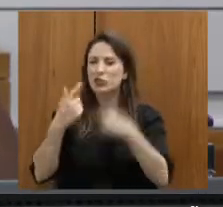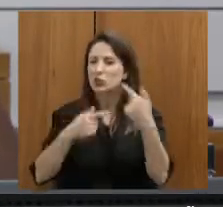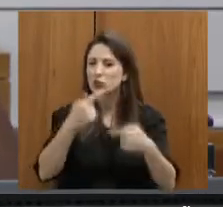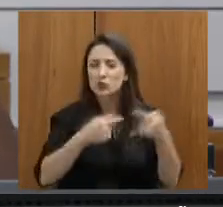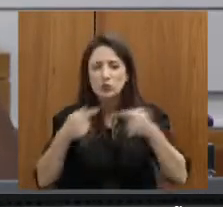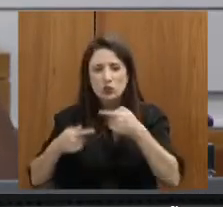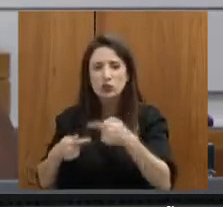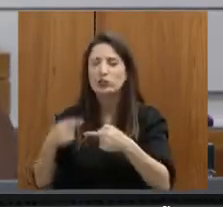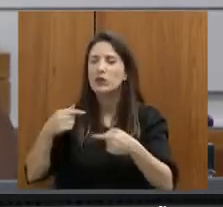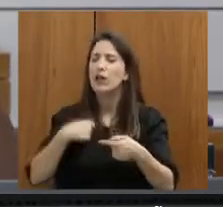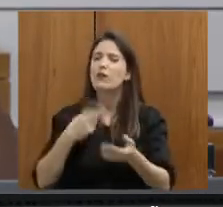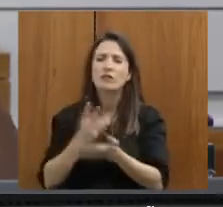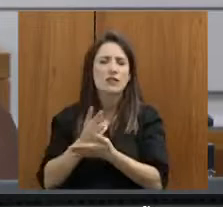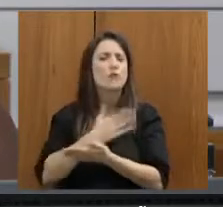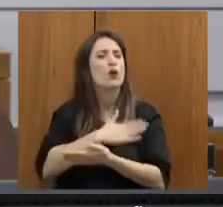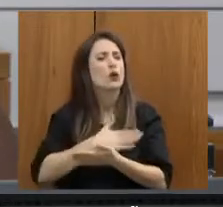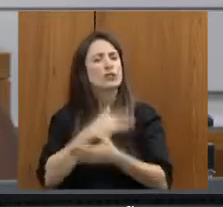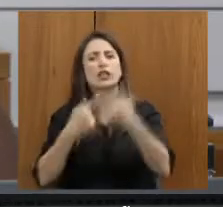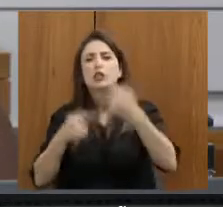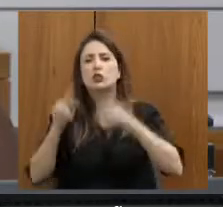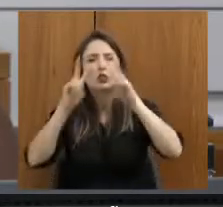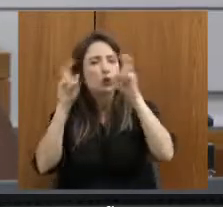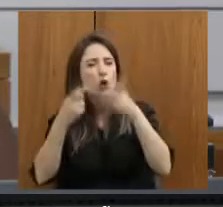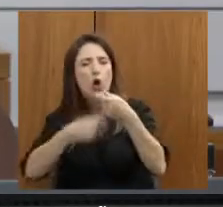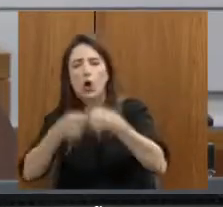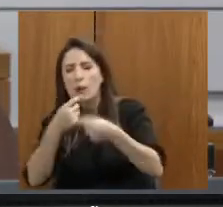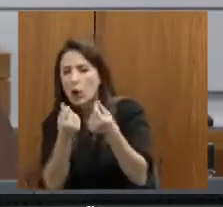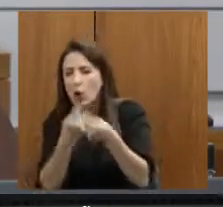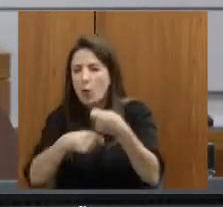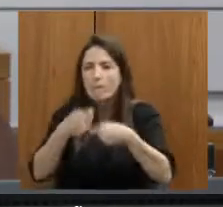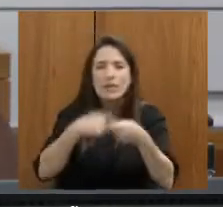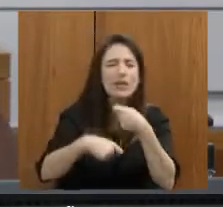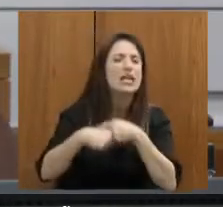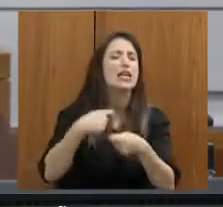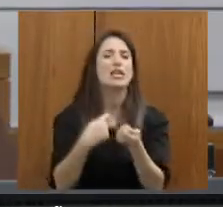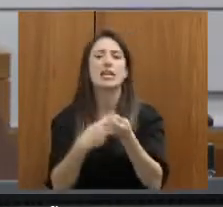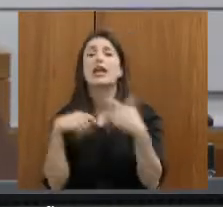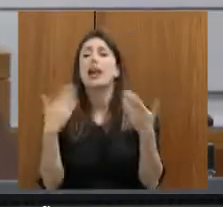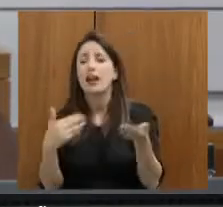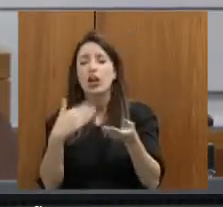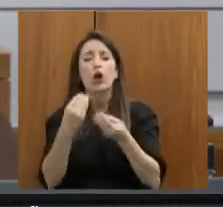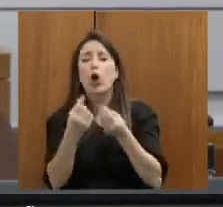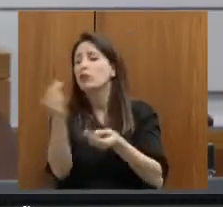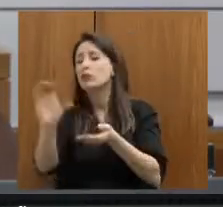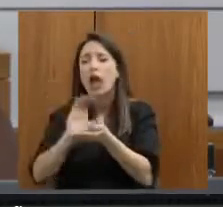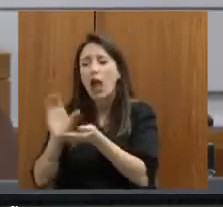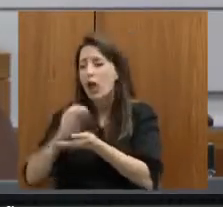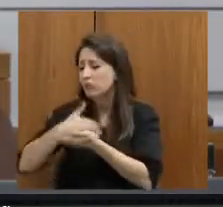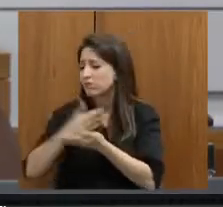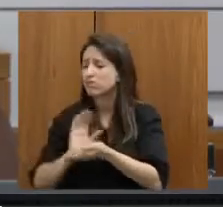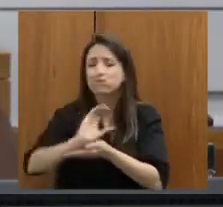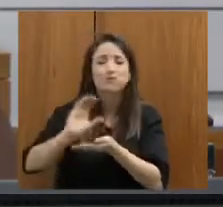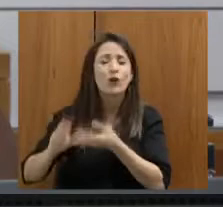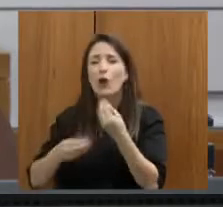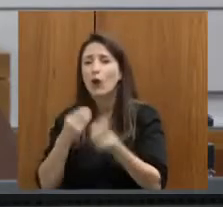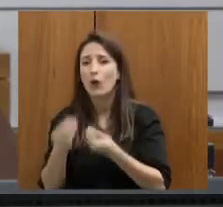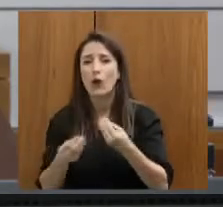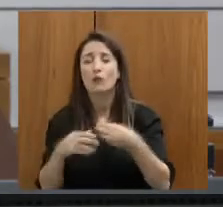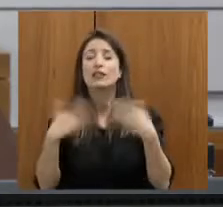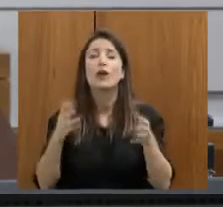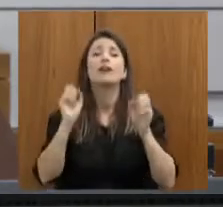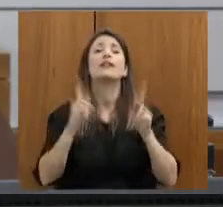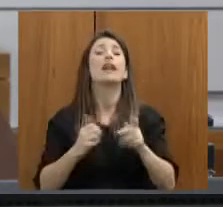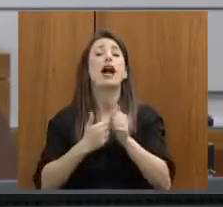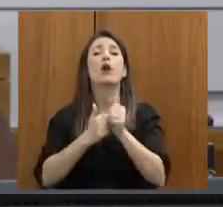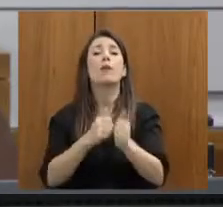sempre quis discutir a economia sempre que se discutir Cadê a fatia do bolo e aí dessa fatia do bolo o dever de casa para você quem é que acompanha o GTA